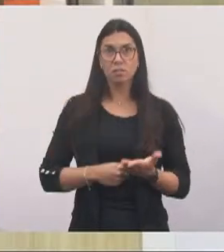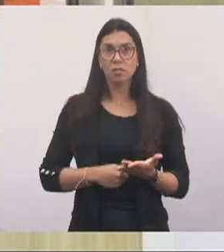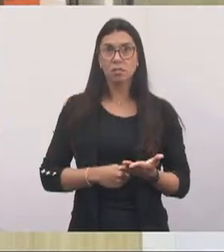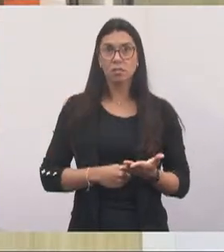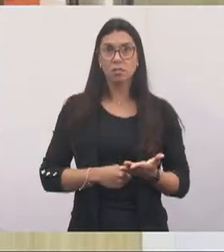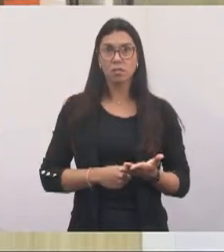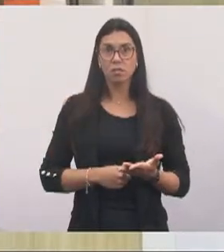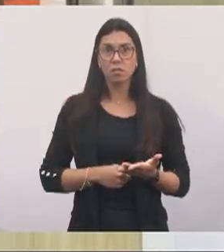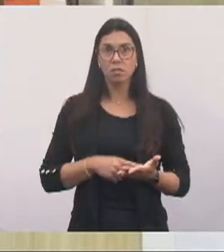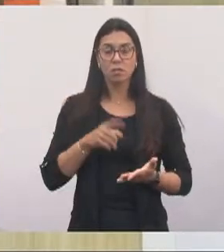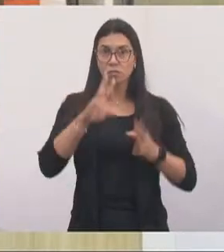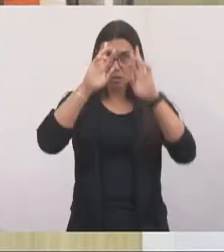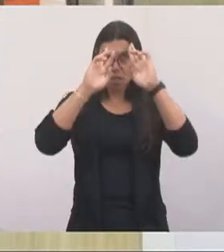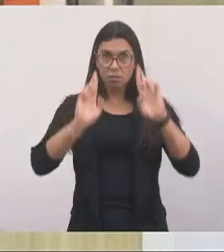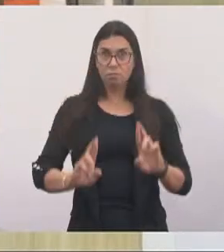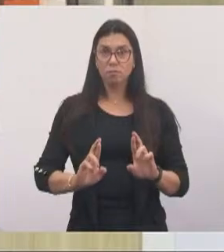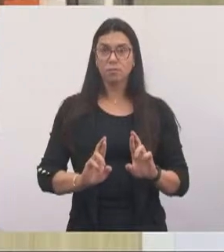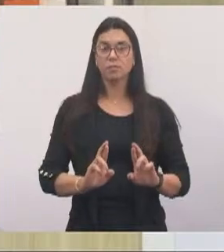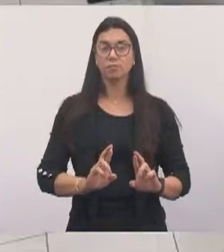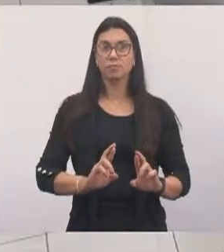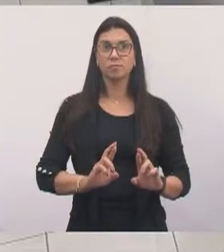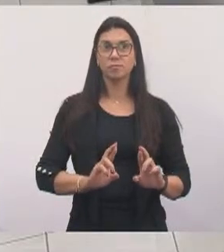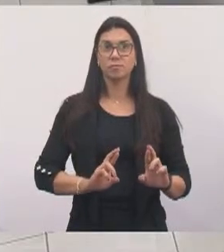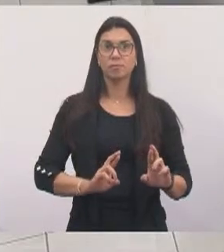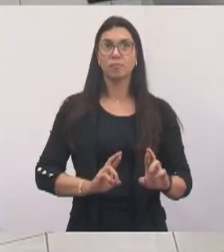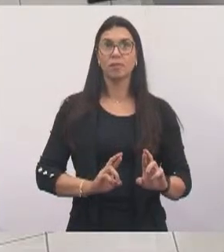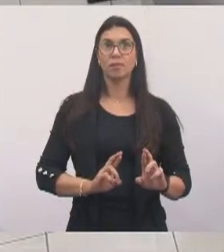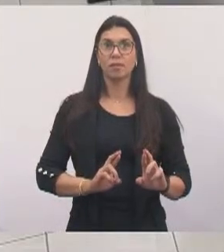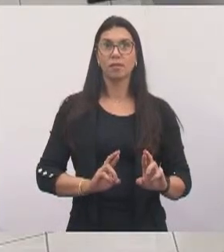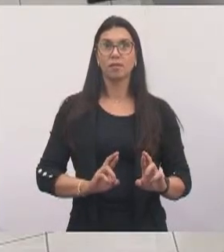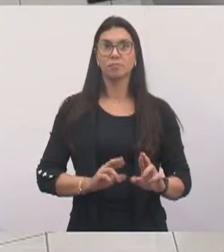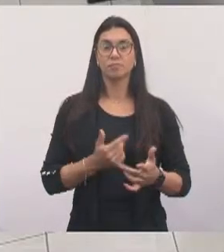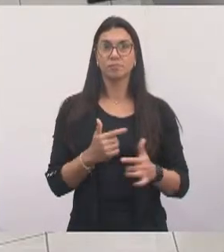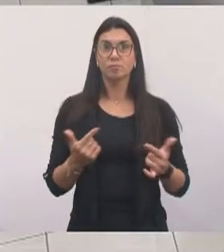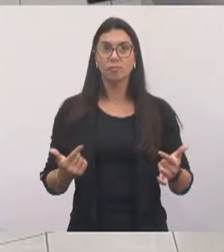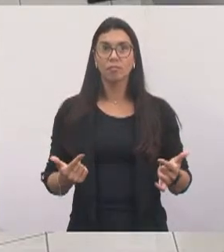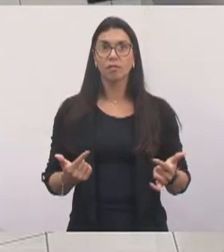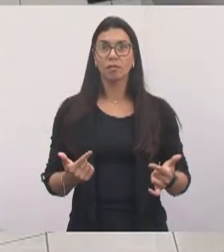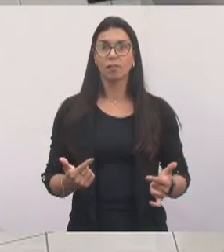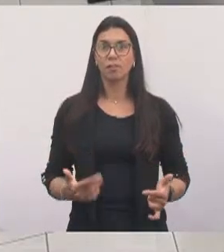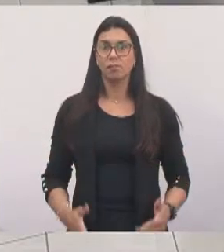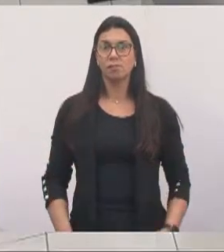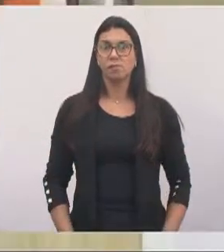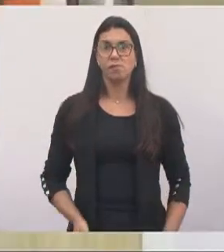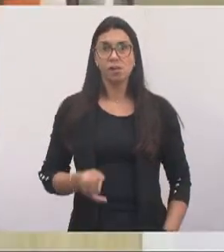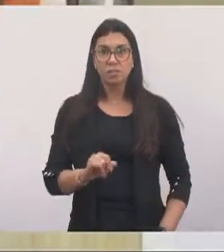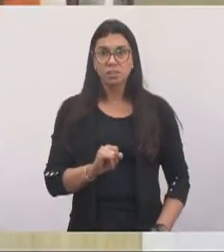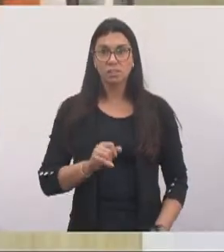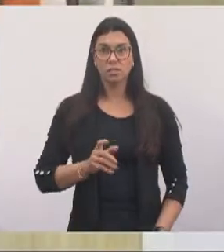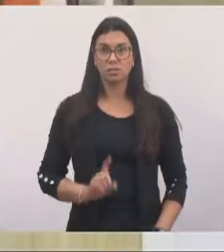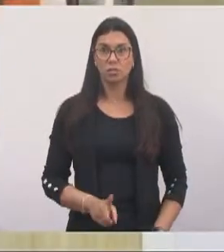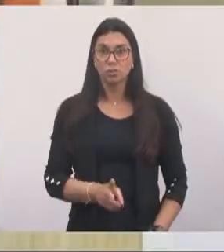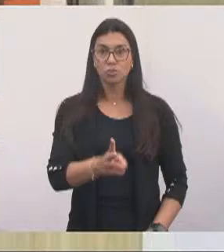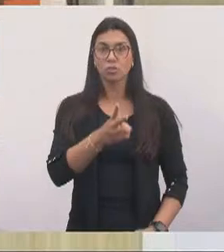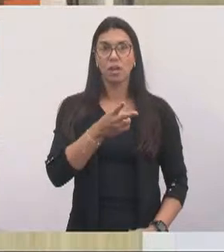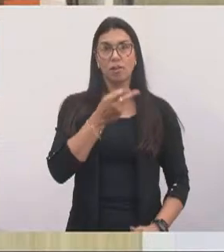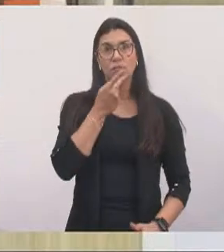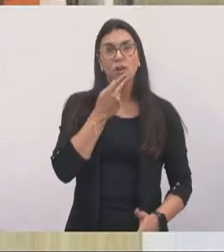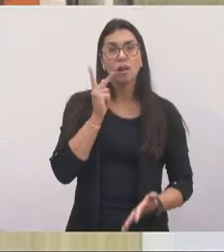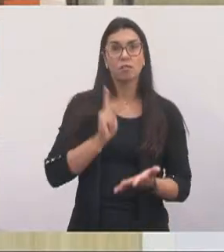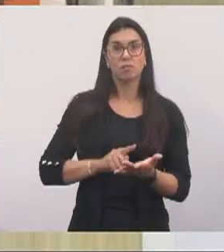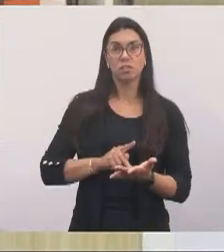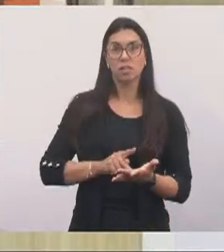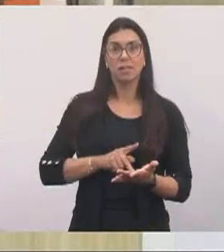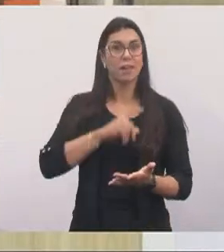hoje. O senhor não está tendo respeito para com os 7 vereadores que estão querendo interromper a sessão. Se for para a gente falar várias verdades